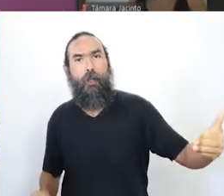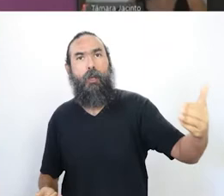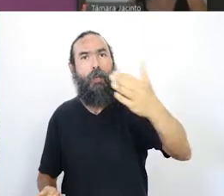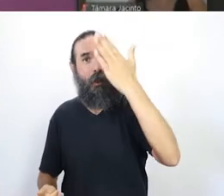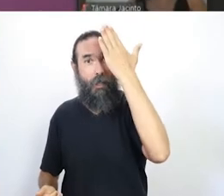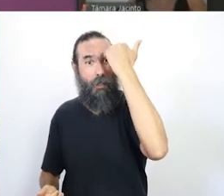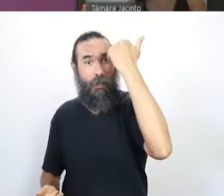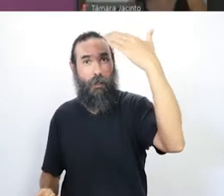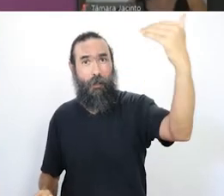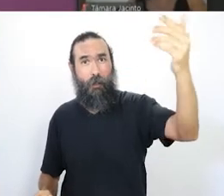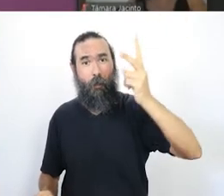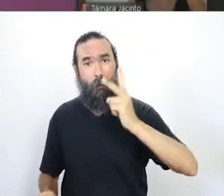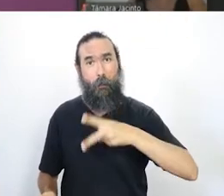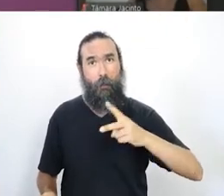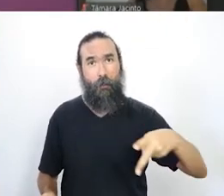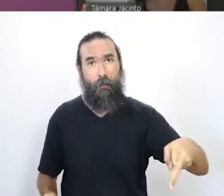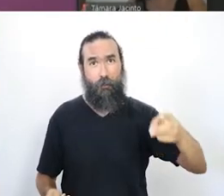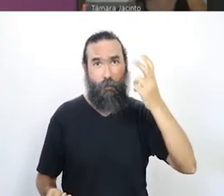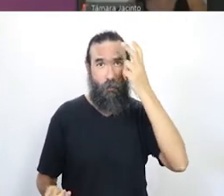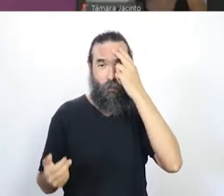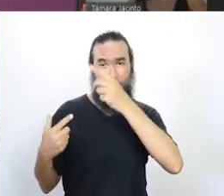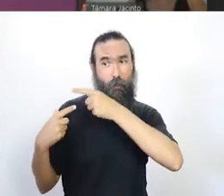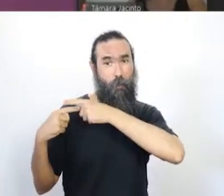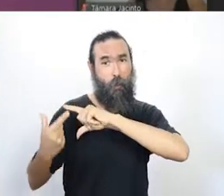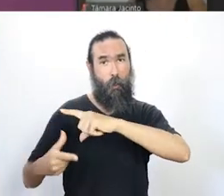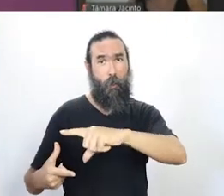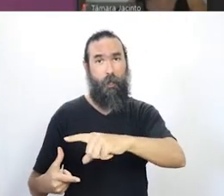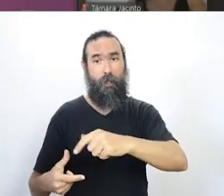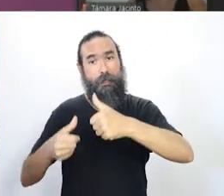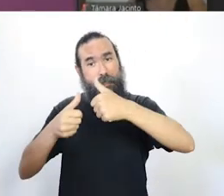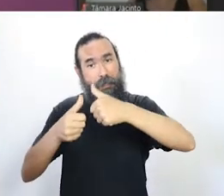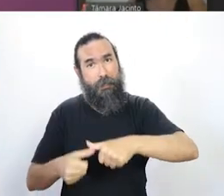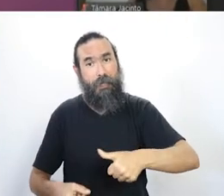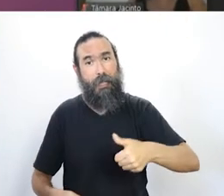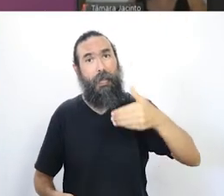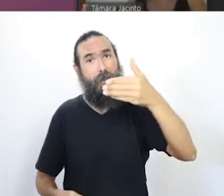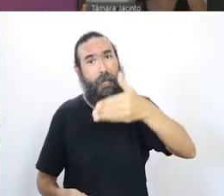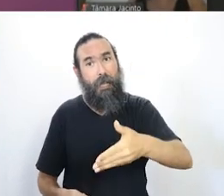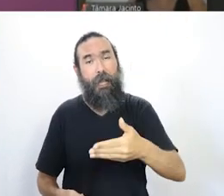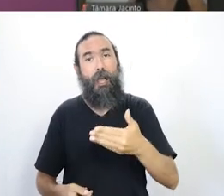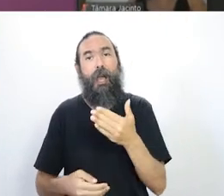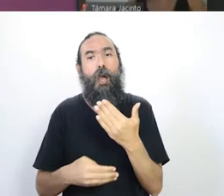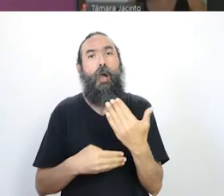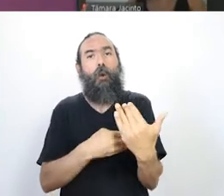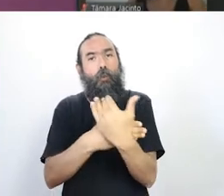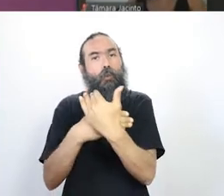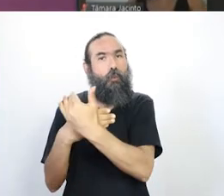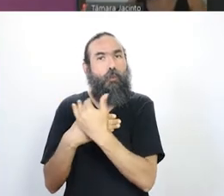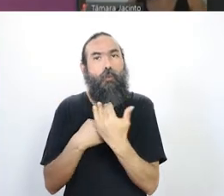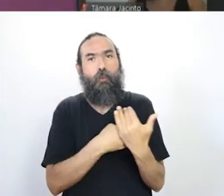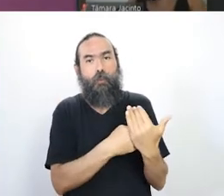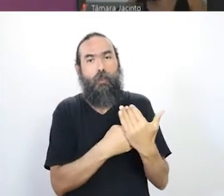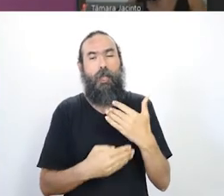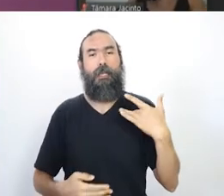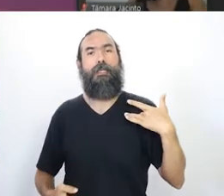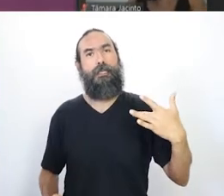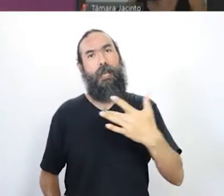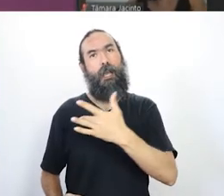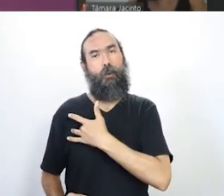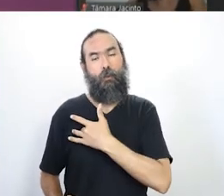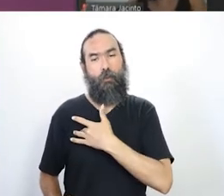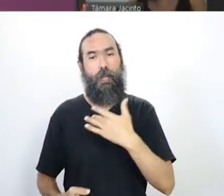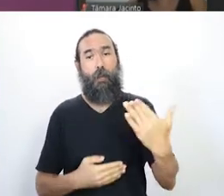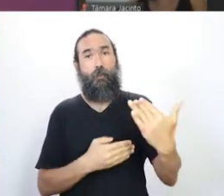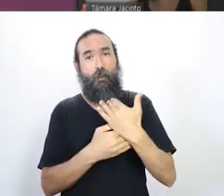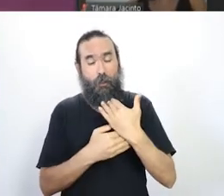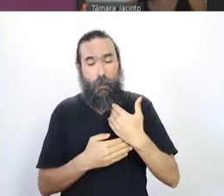que estão aí dando essa cobertura na nossa saúde, né? No nosso trabalho.